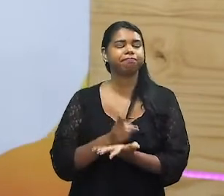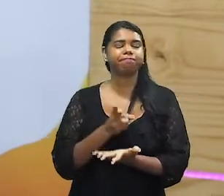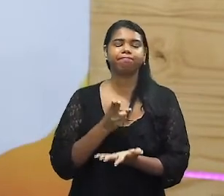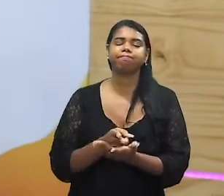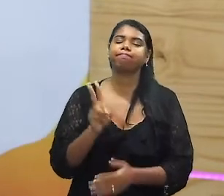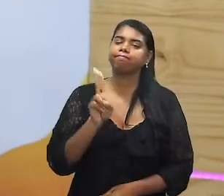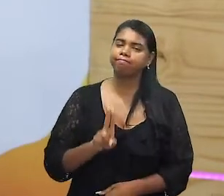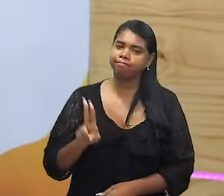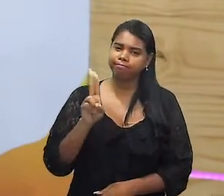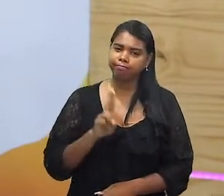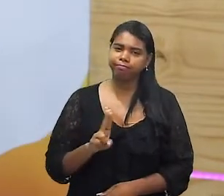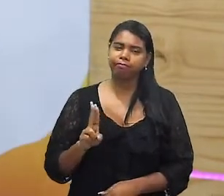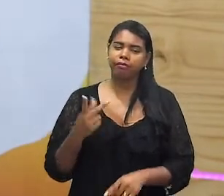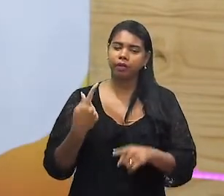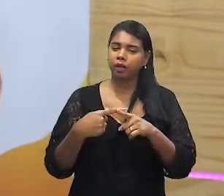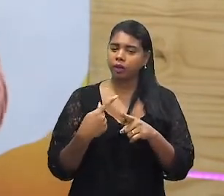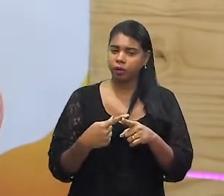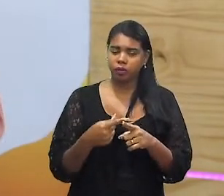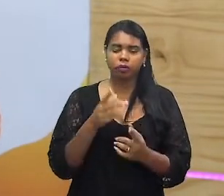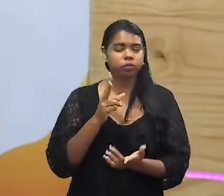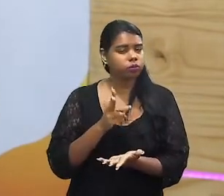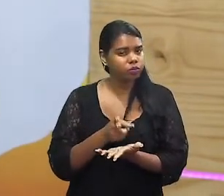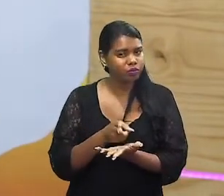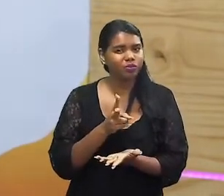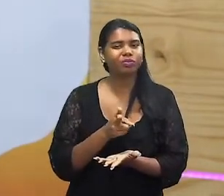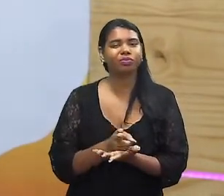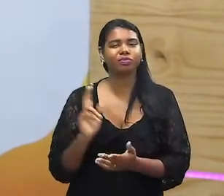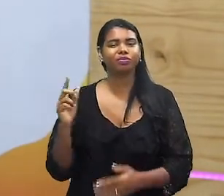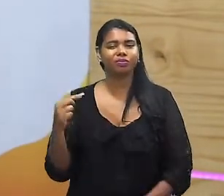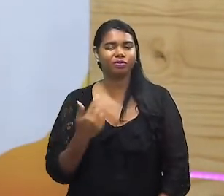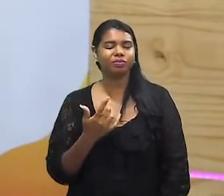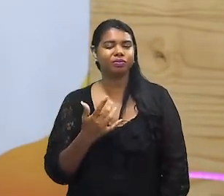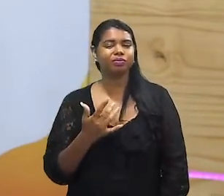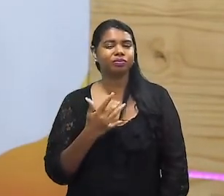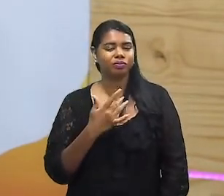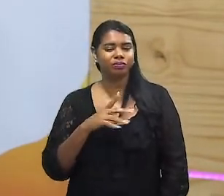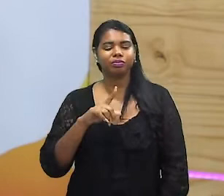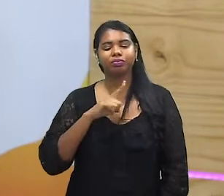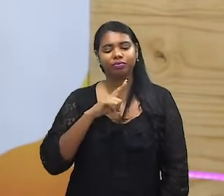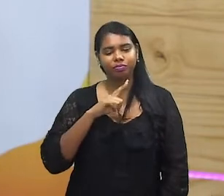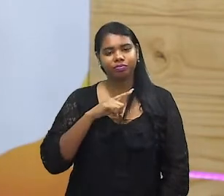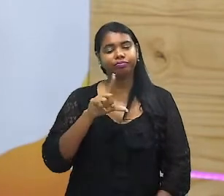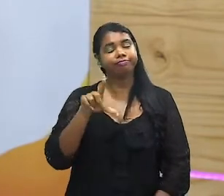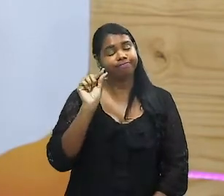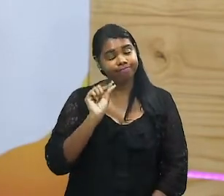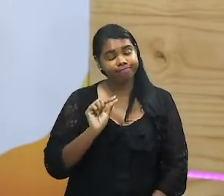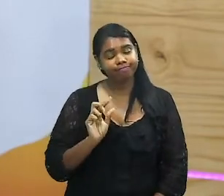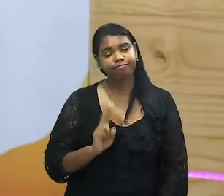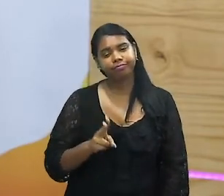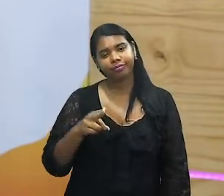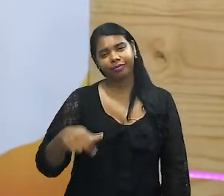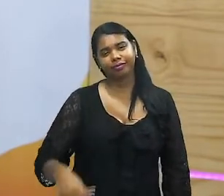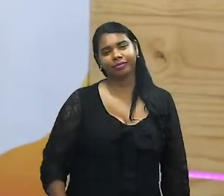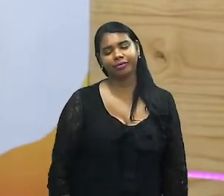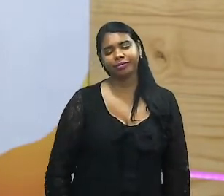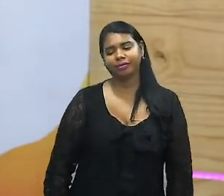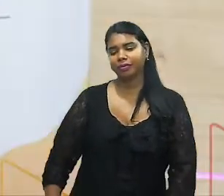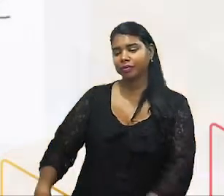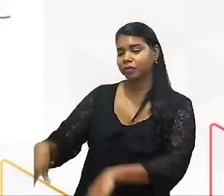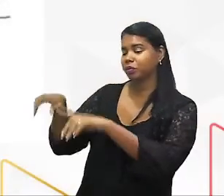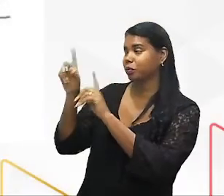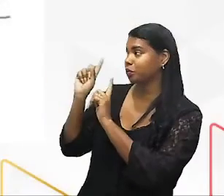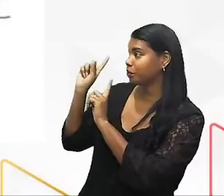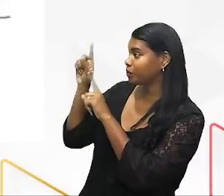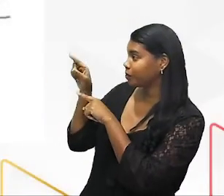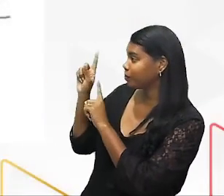usa critérios, porque constantemente nós temos que fazer escolhas. E aí trago mais